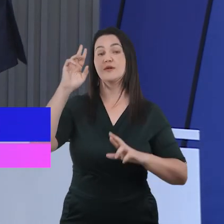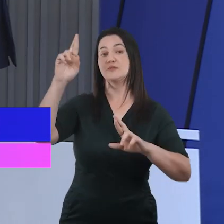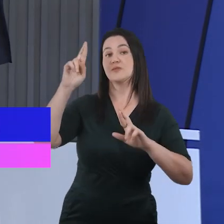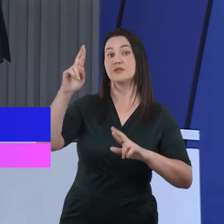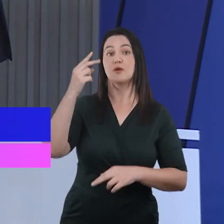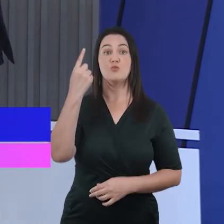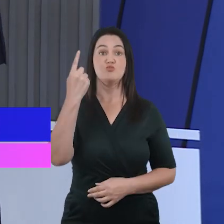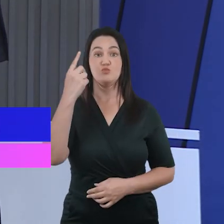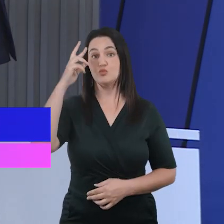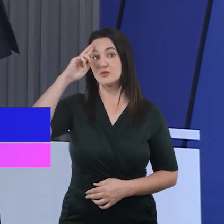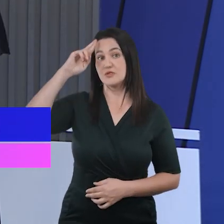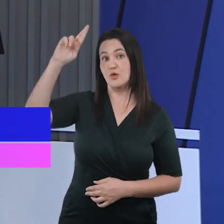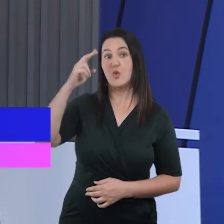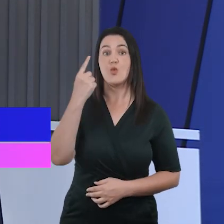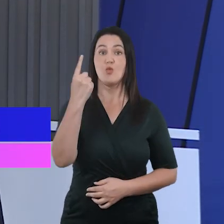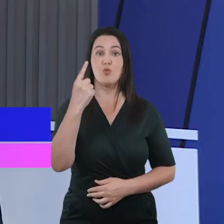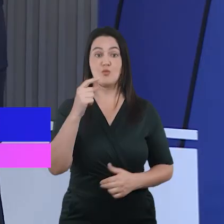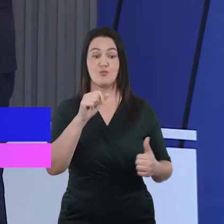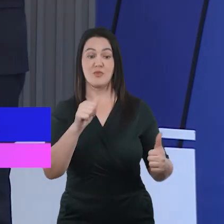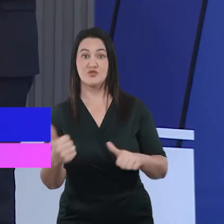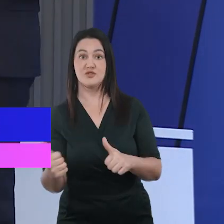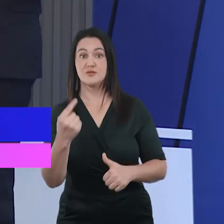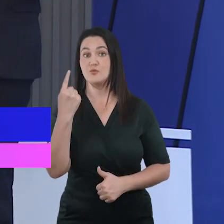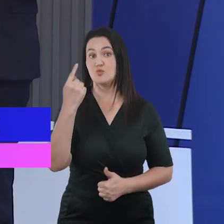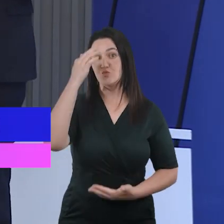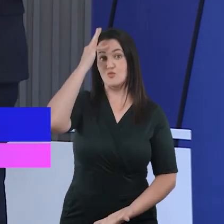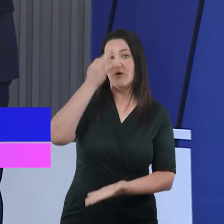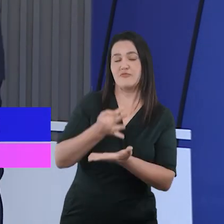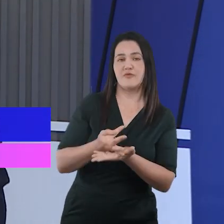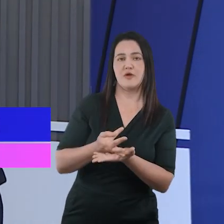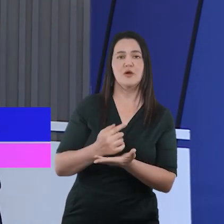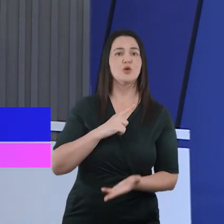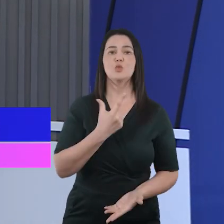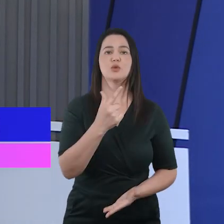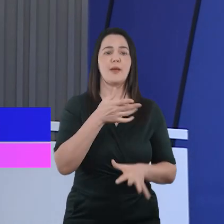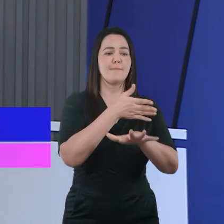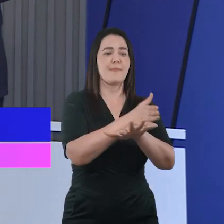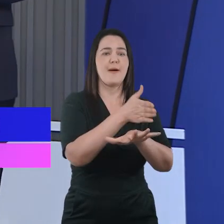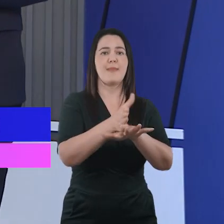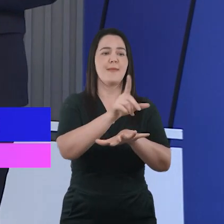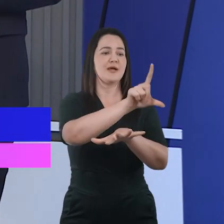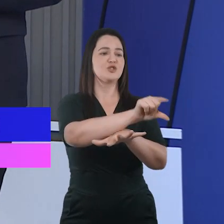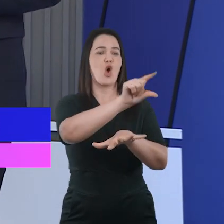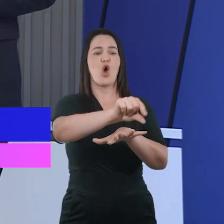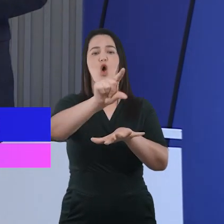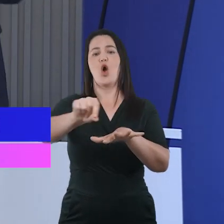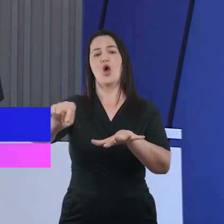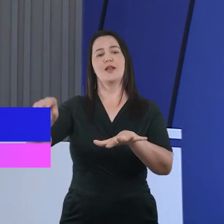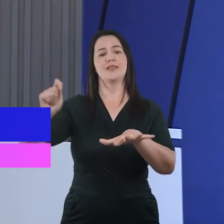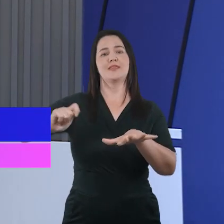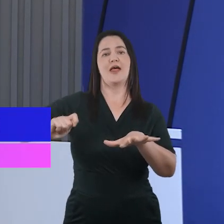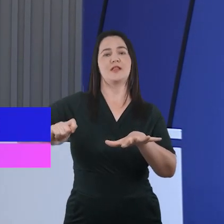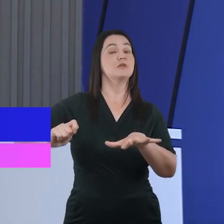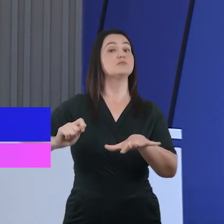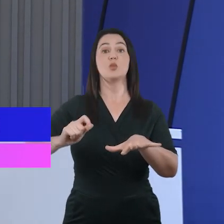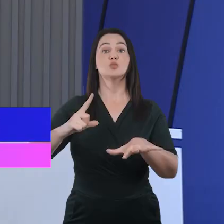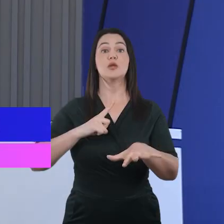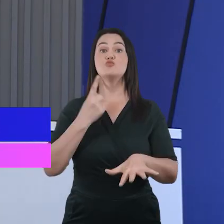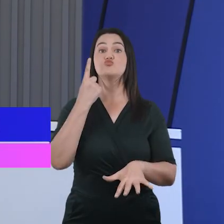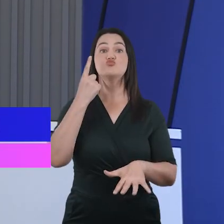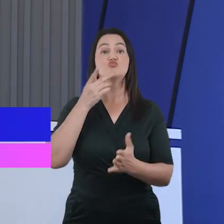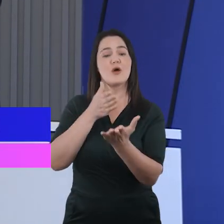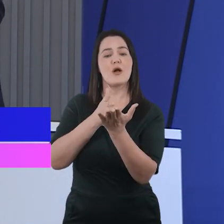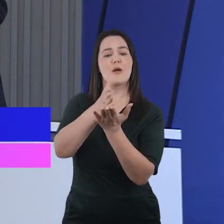um Senhor, uma fé, um batismo. Porque não existem diferentes opções. Deus tem um caminho só,